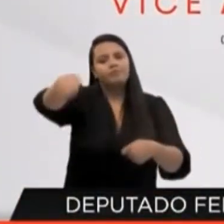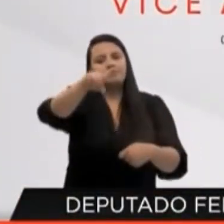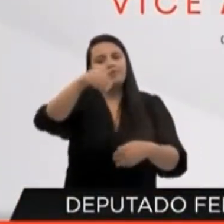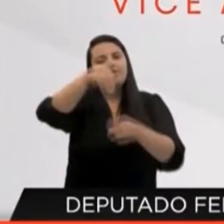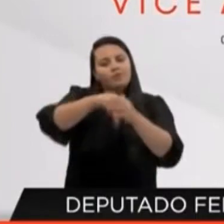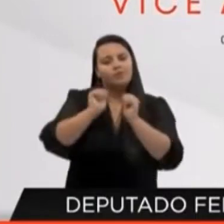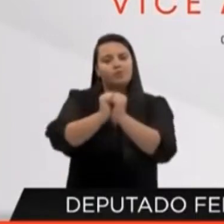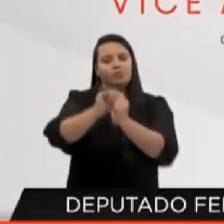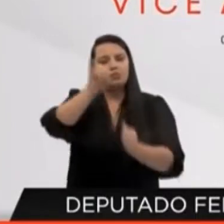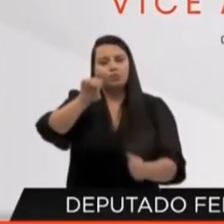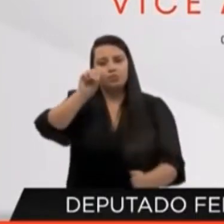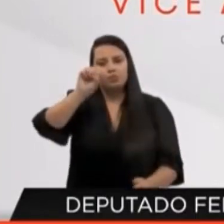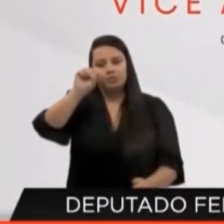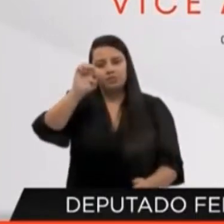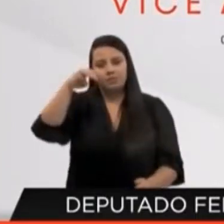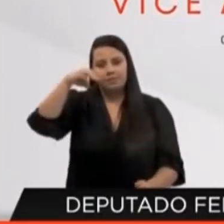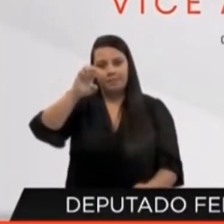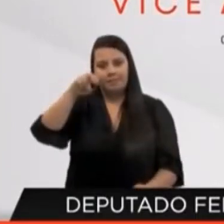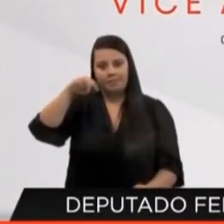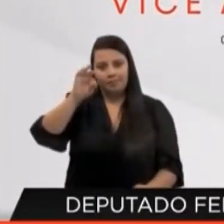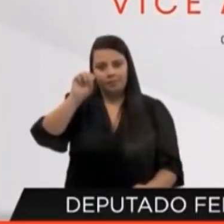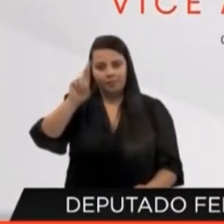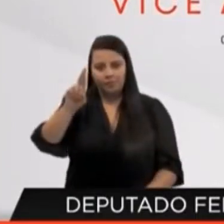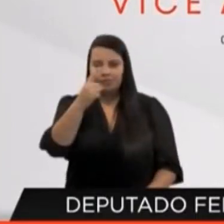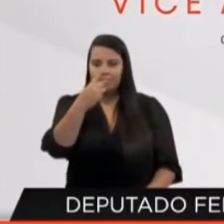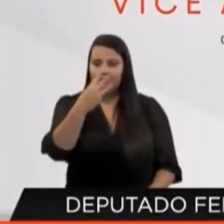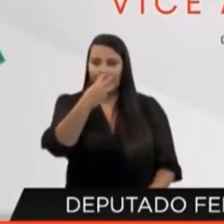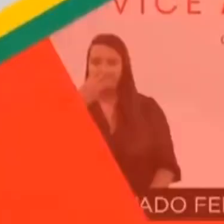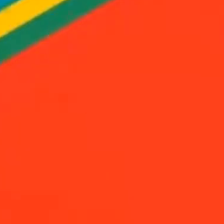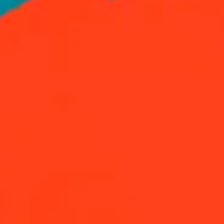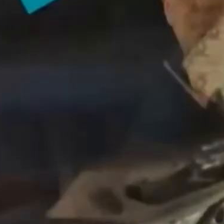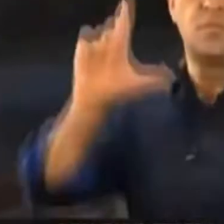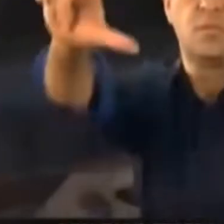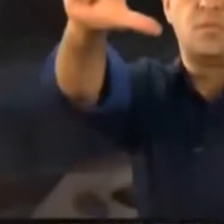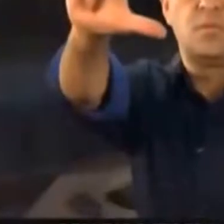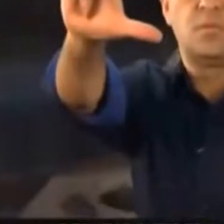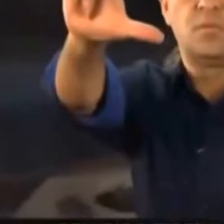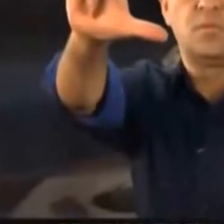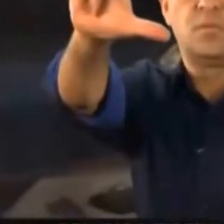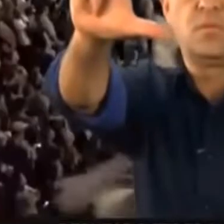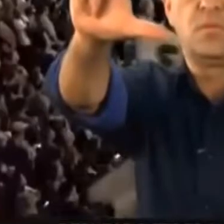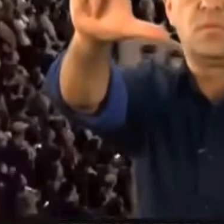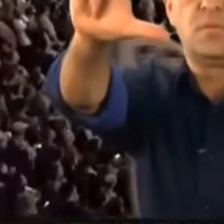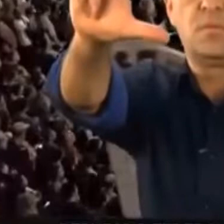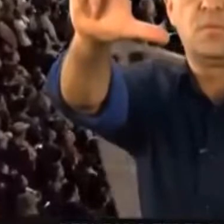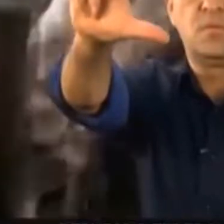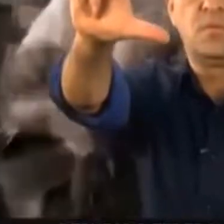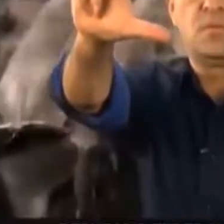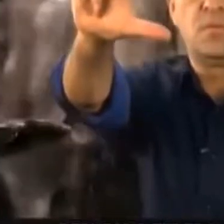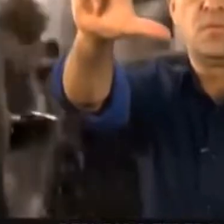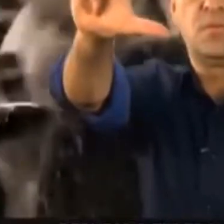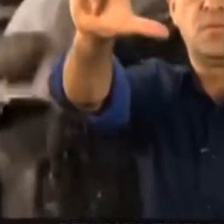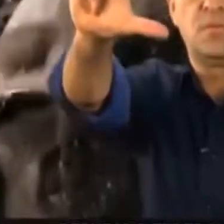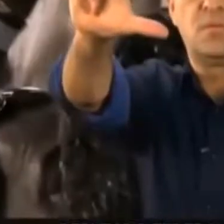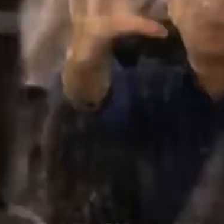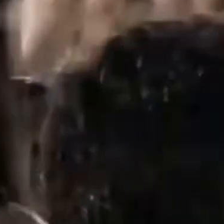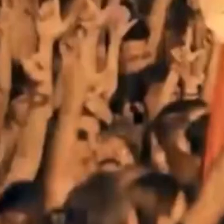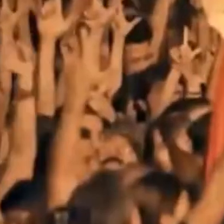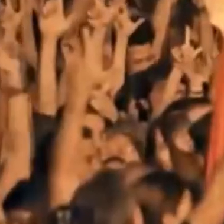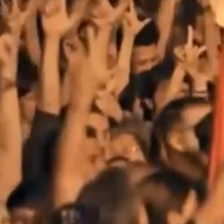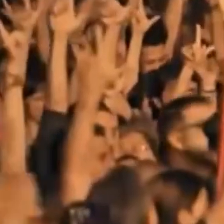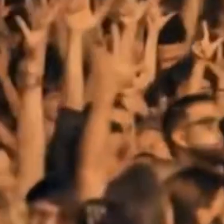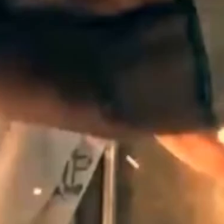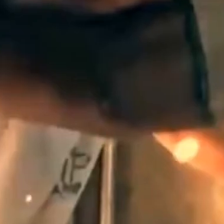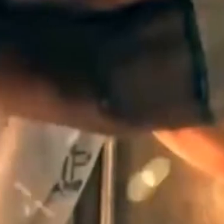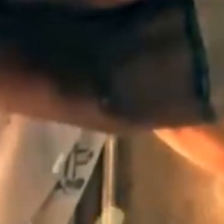crescer. Depende de você. Vote conosco. José Mentor 1332. Chama, chama que o povo quer.